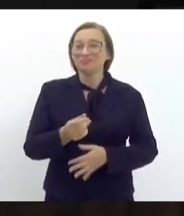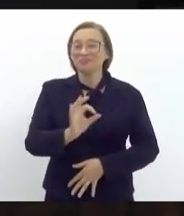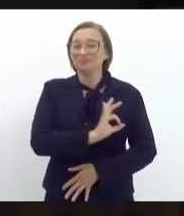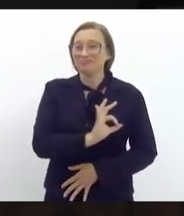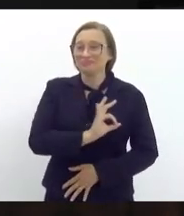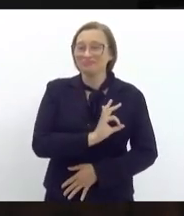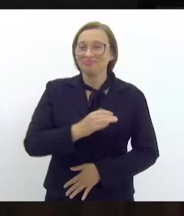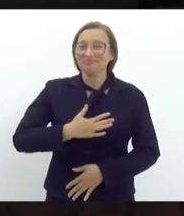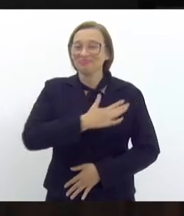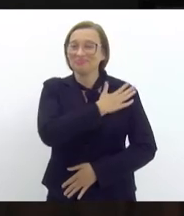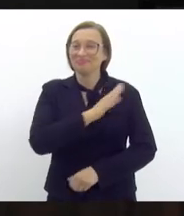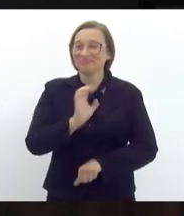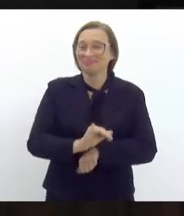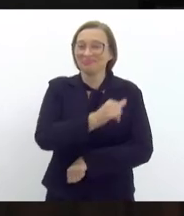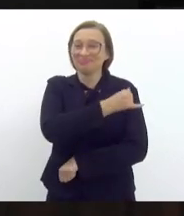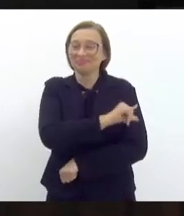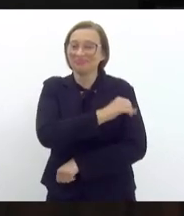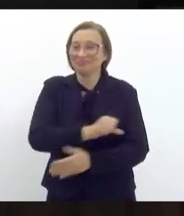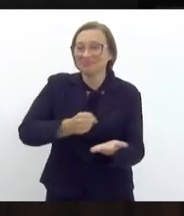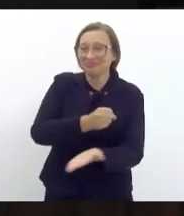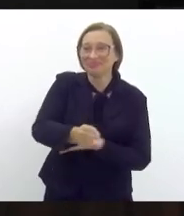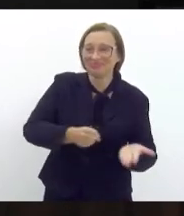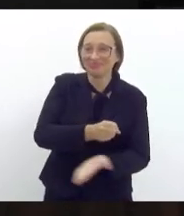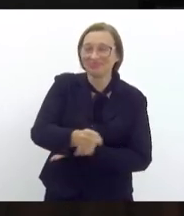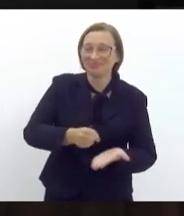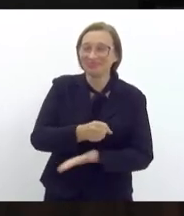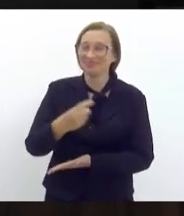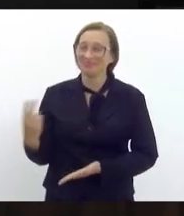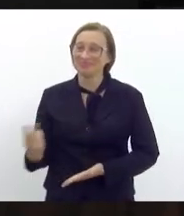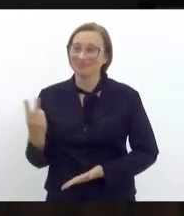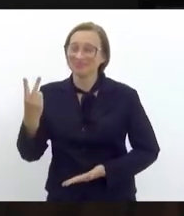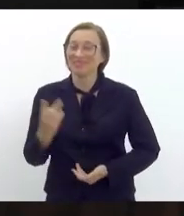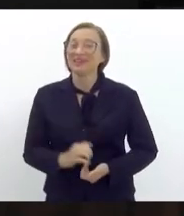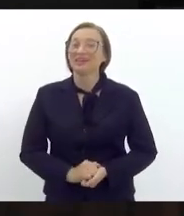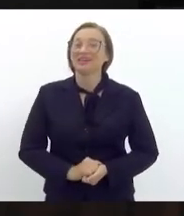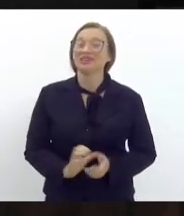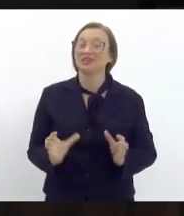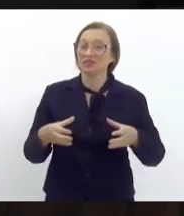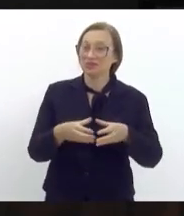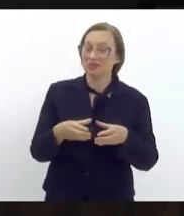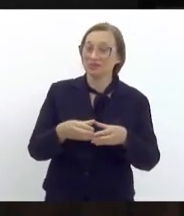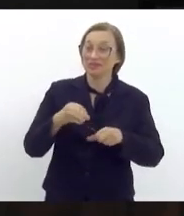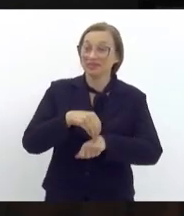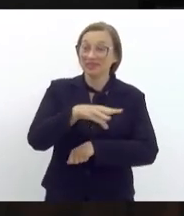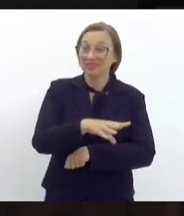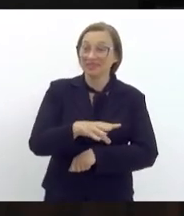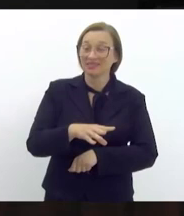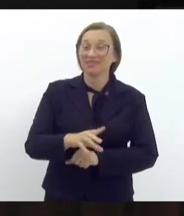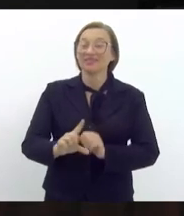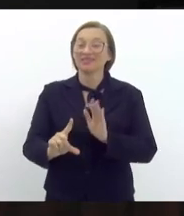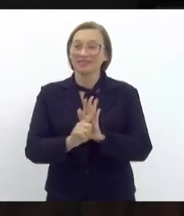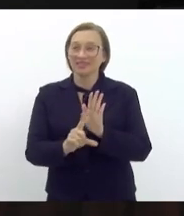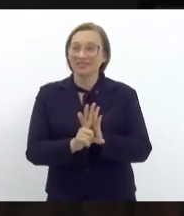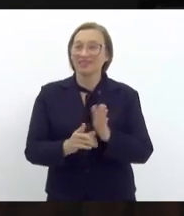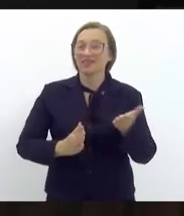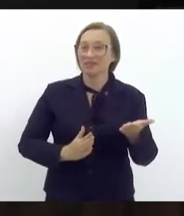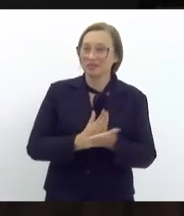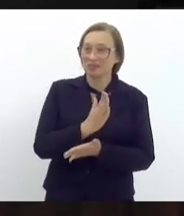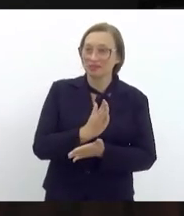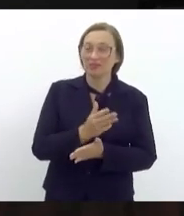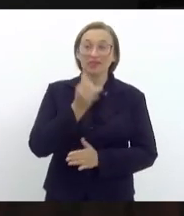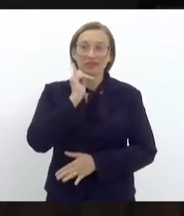estado do Rio de Janeiro tendo como base a de maior valor parecer da comissão de indicações legislativas favorável